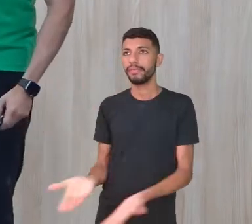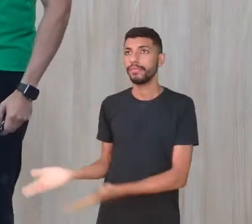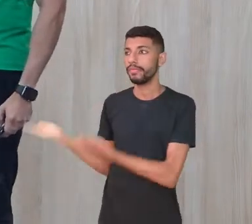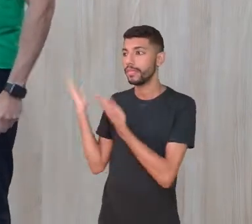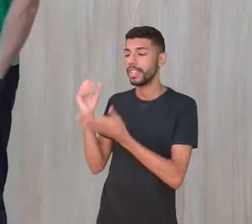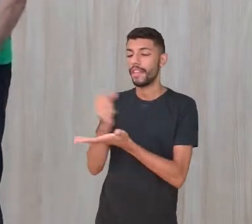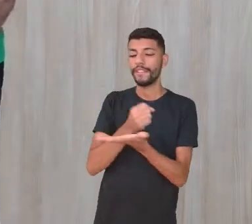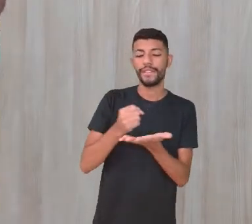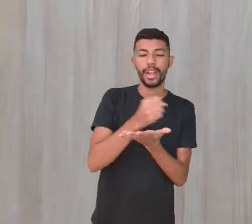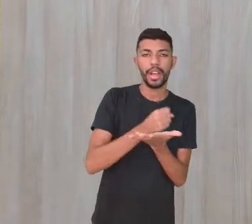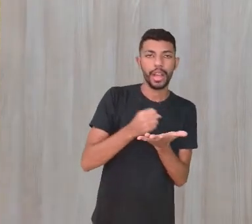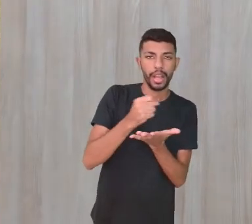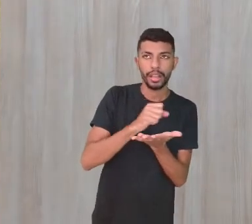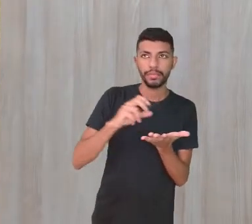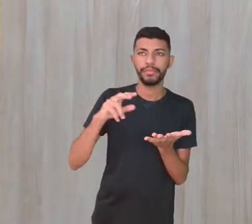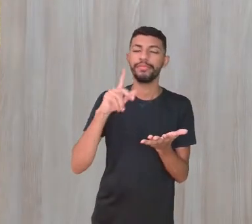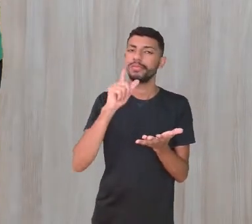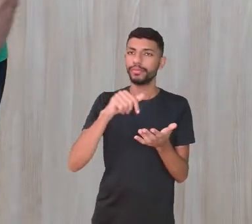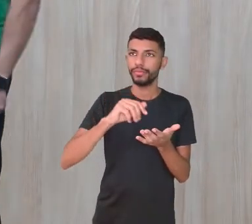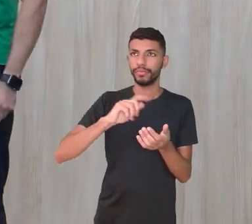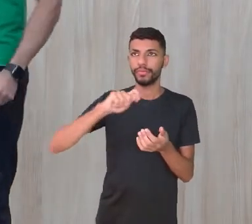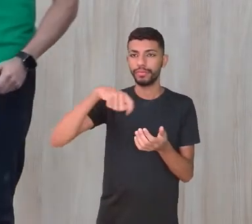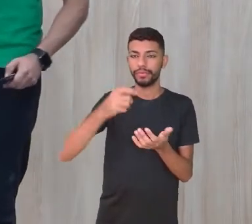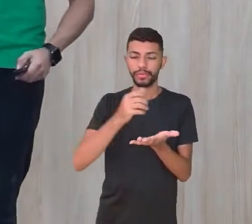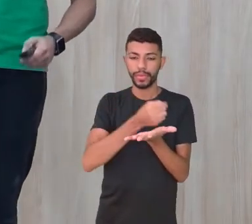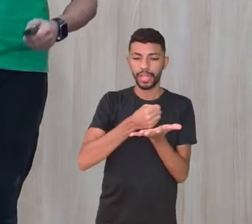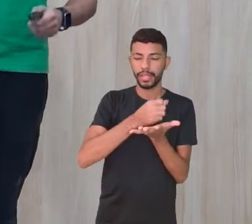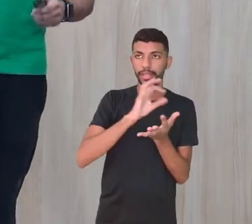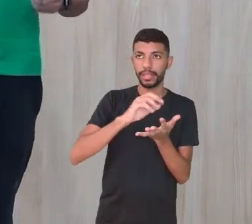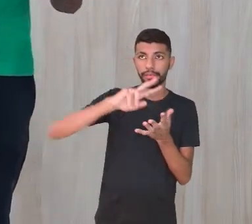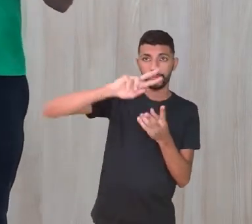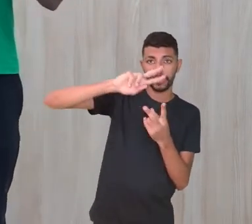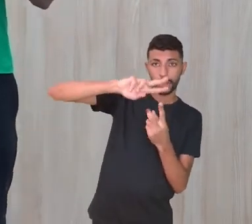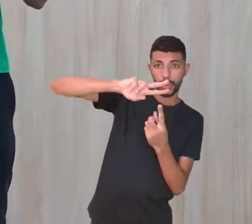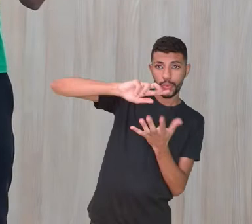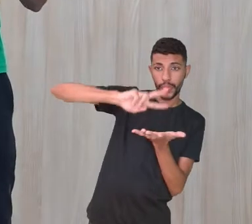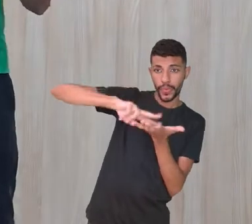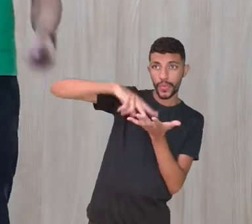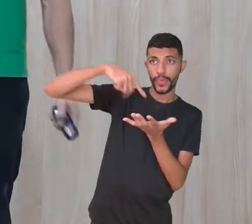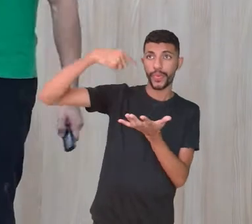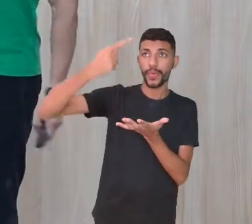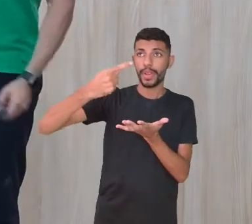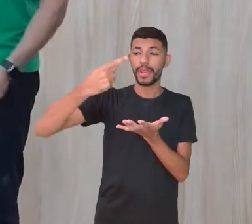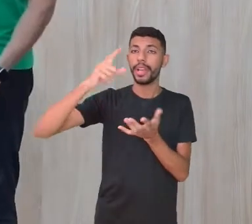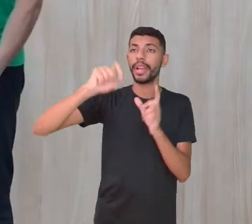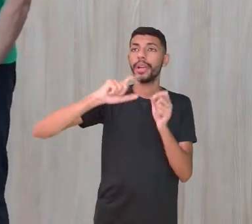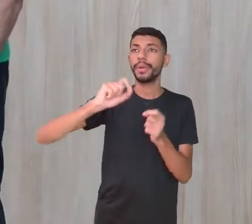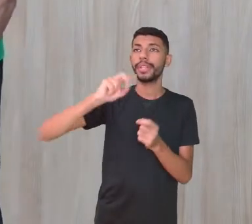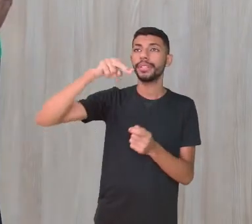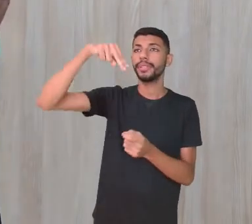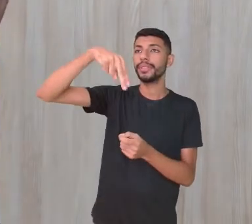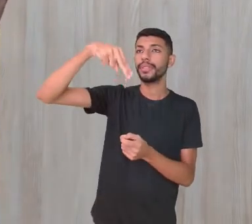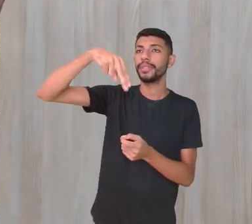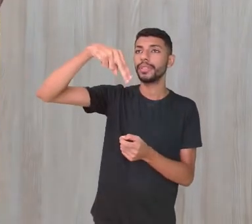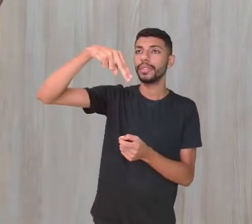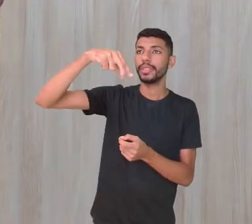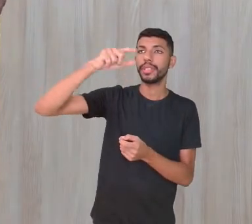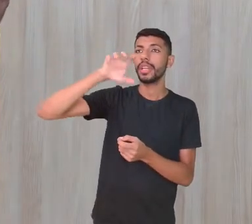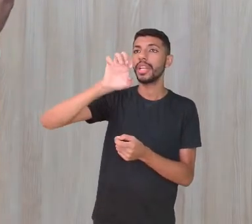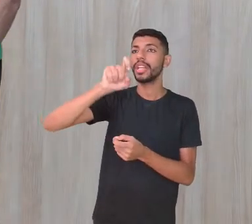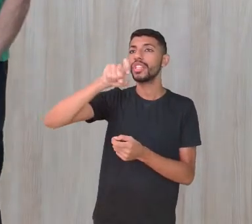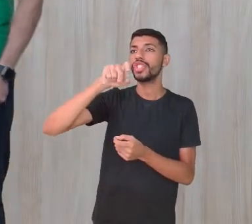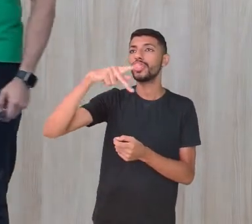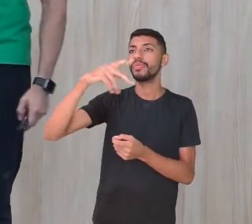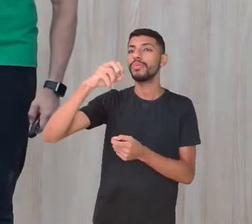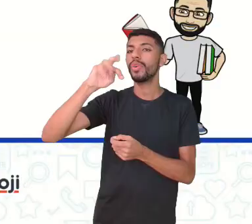de base da potência. Esse valorzinho que está no expoente aí é chamado, esse n aí é chamado